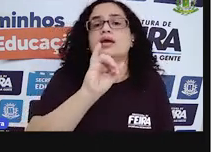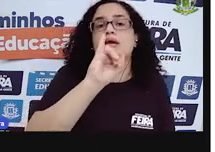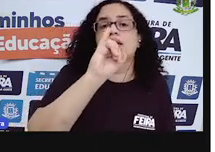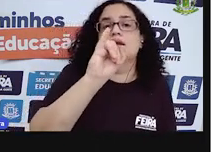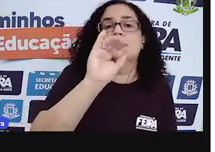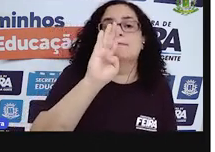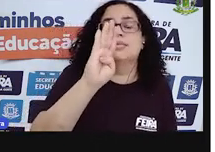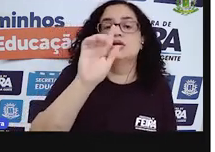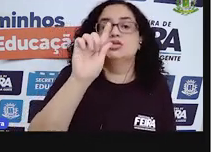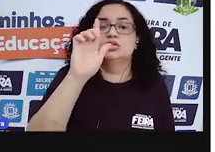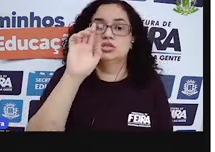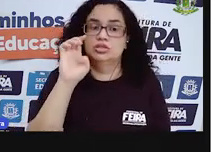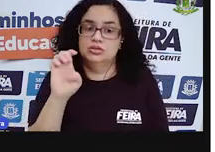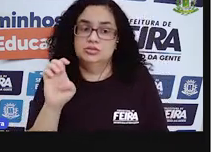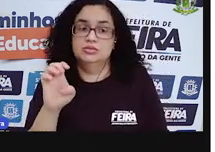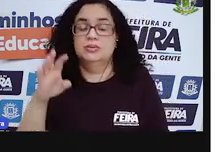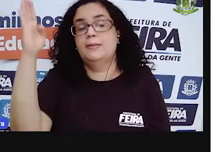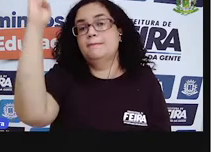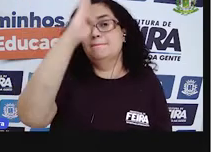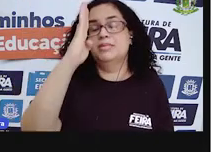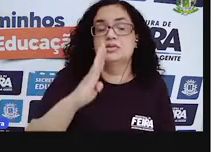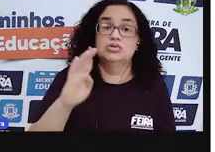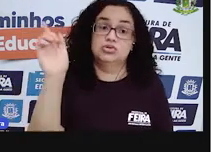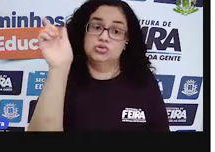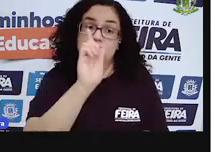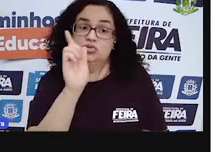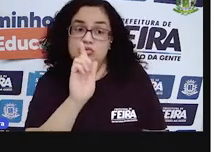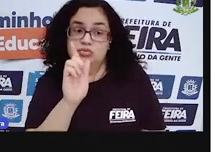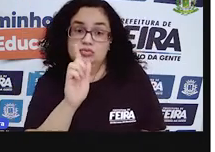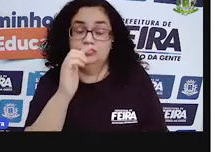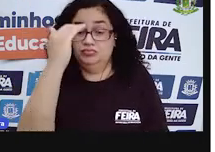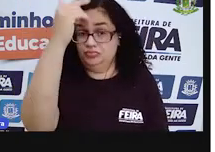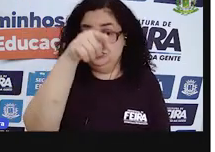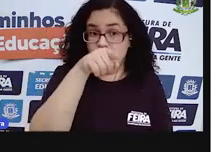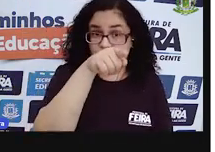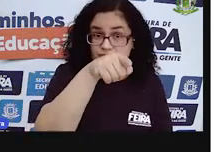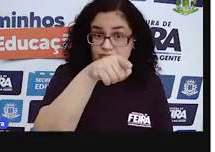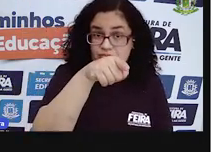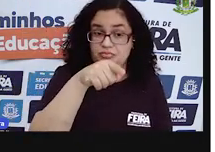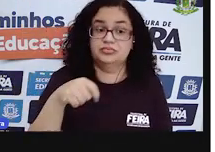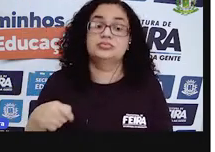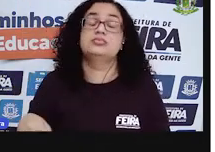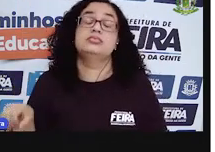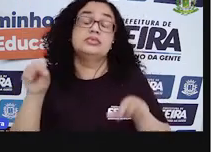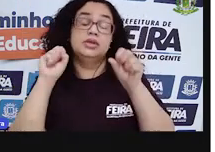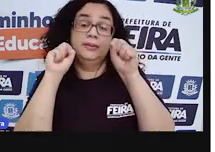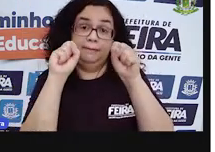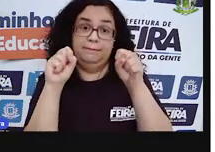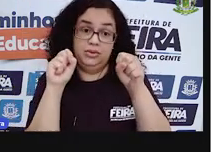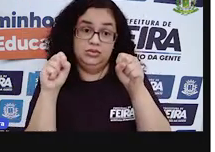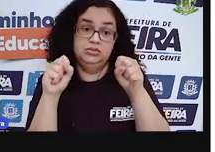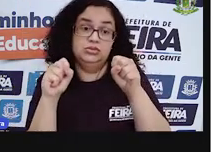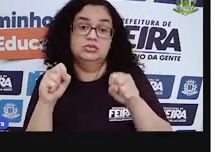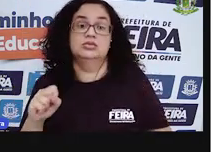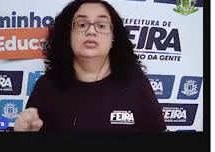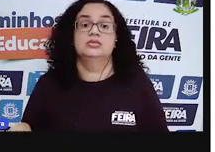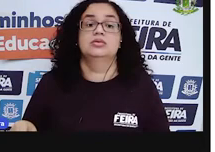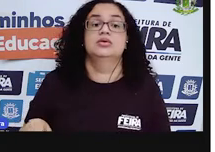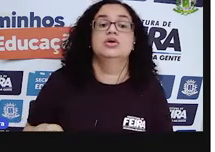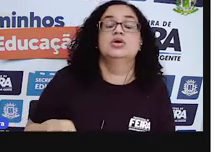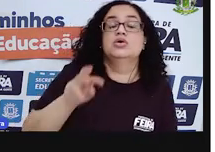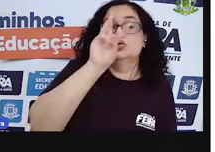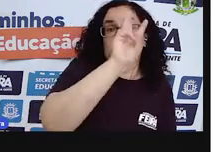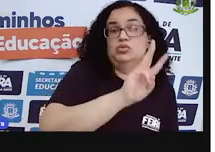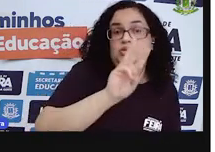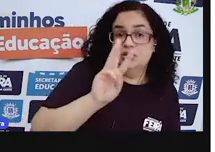é o IBGE é o Instituto Brasileiro de geografia e estatística você pode acessar